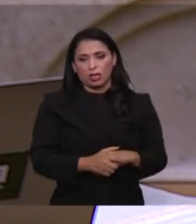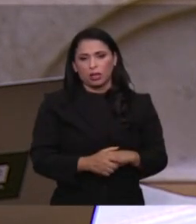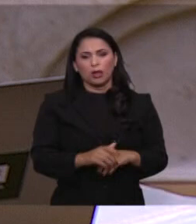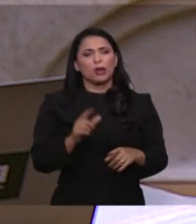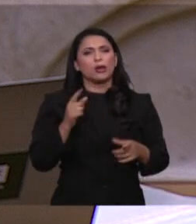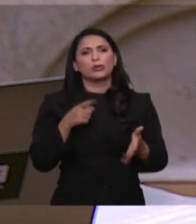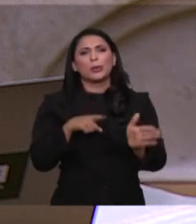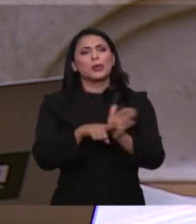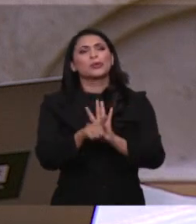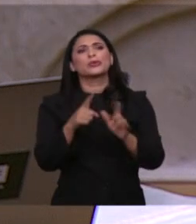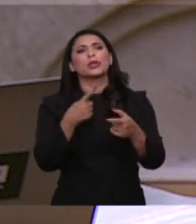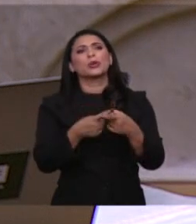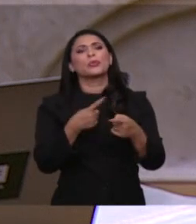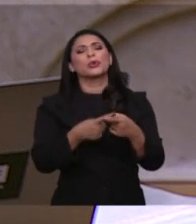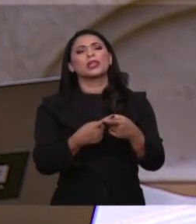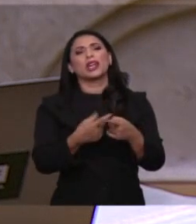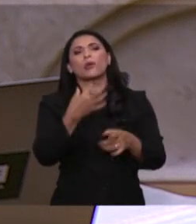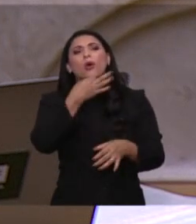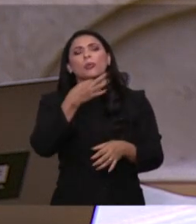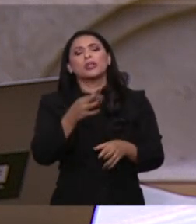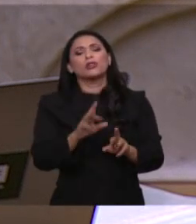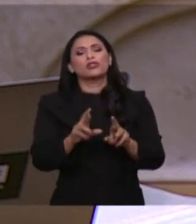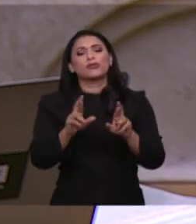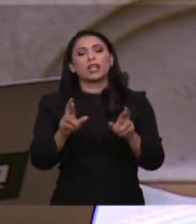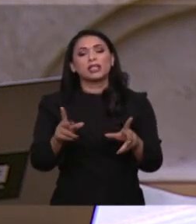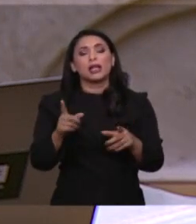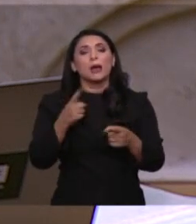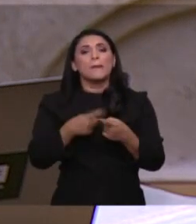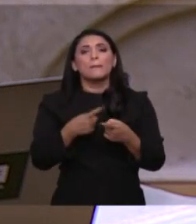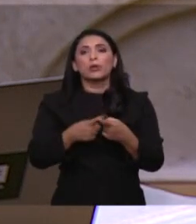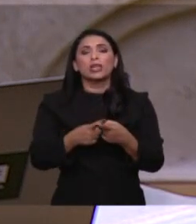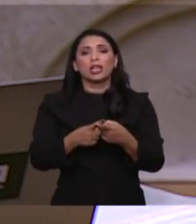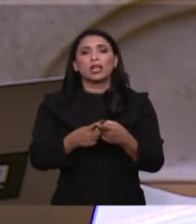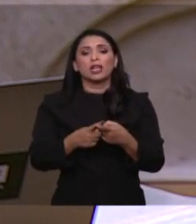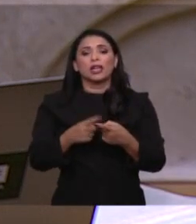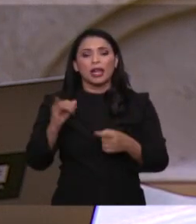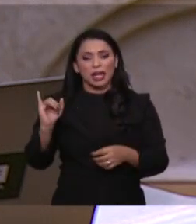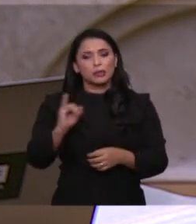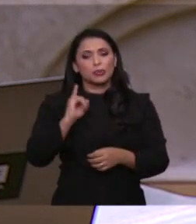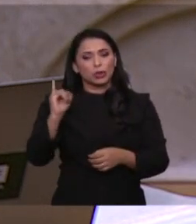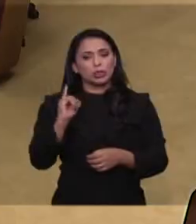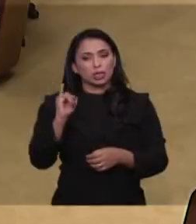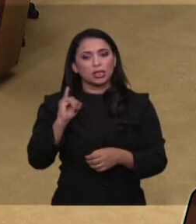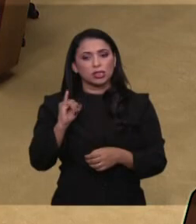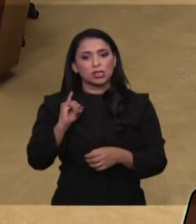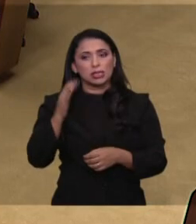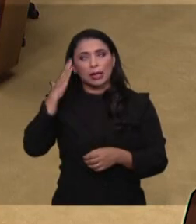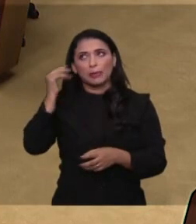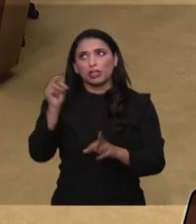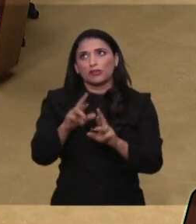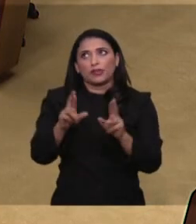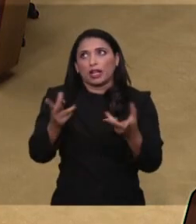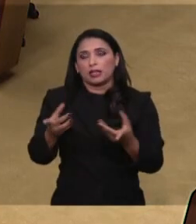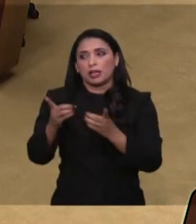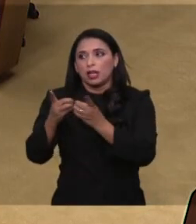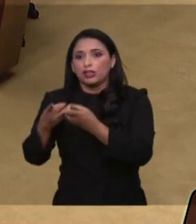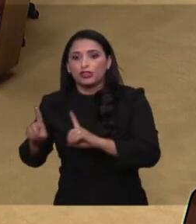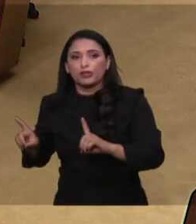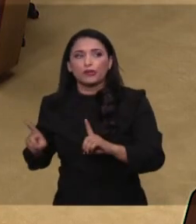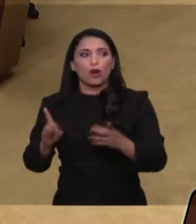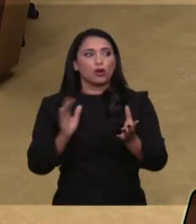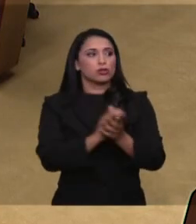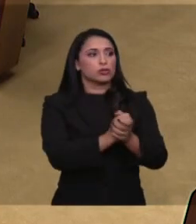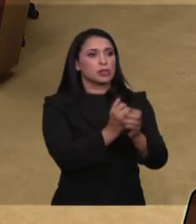divergência, essa distinção é relevante? Ministro André, que iniciou a divergência. Eu vou, se me